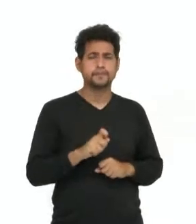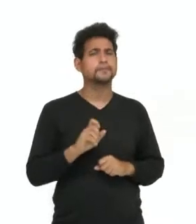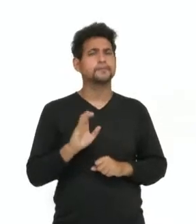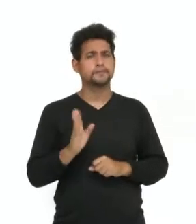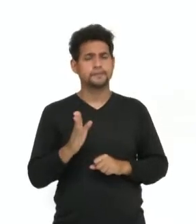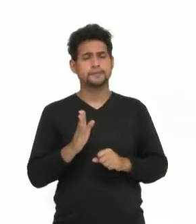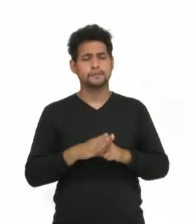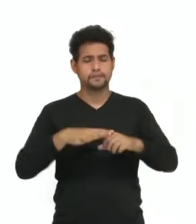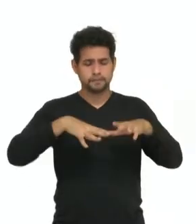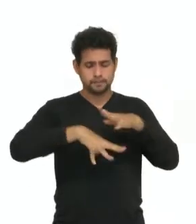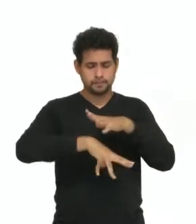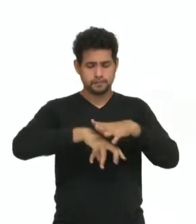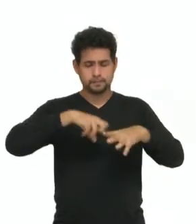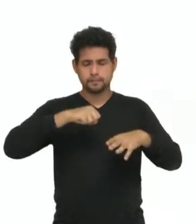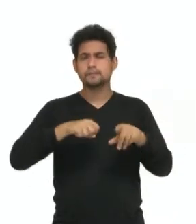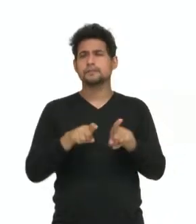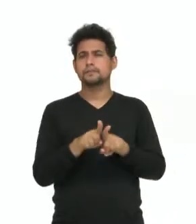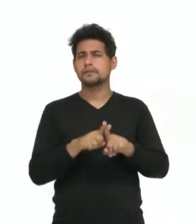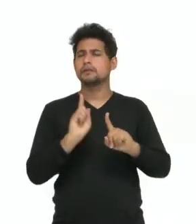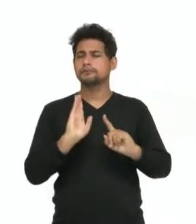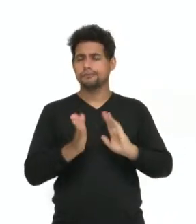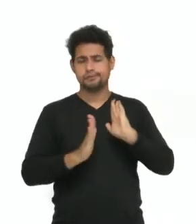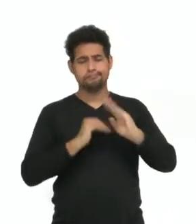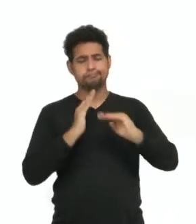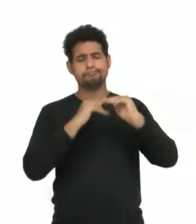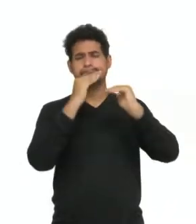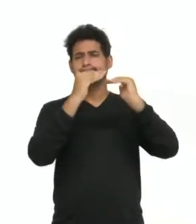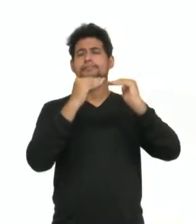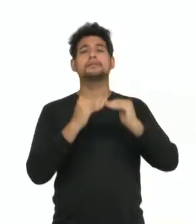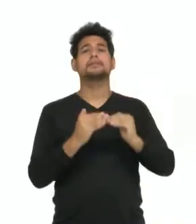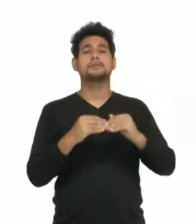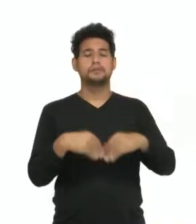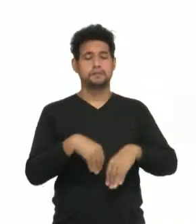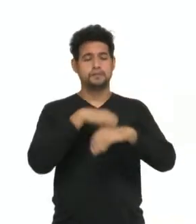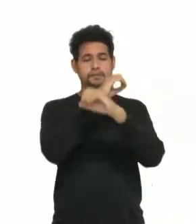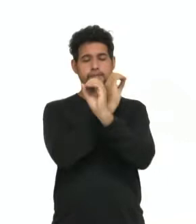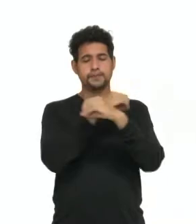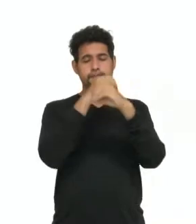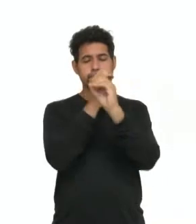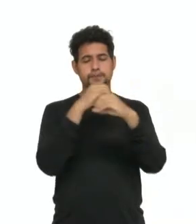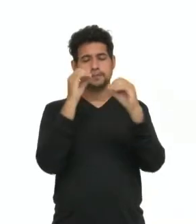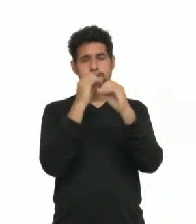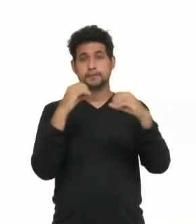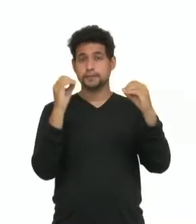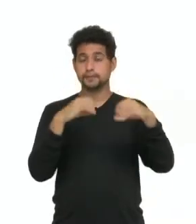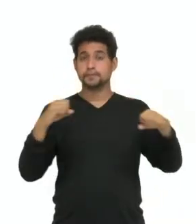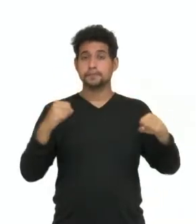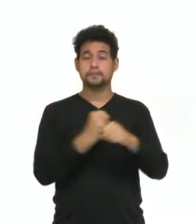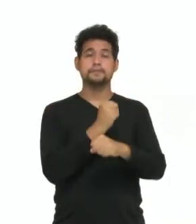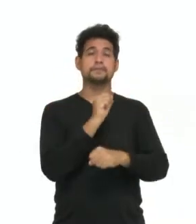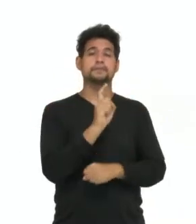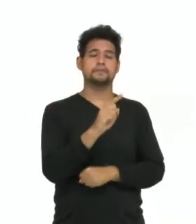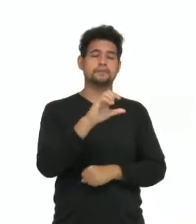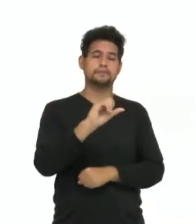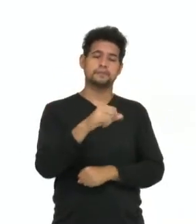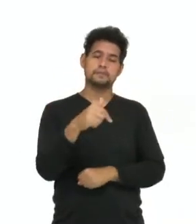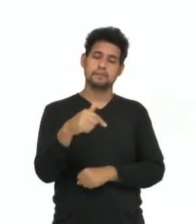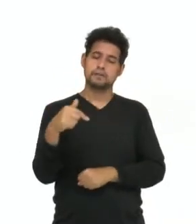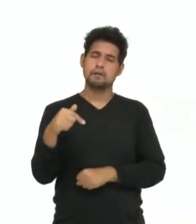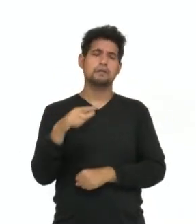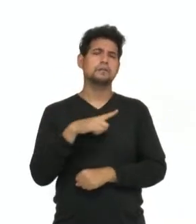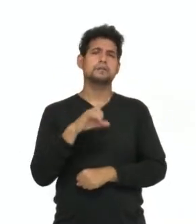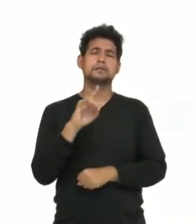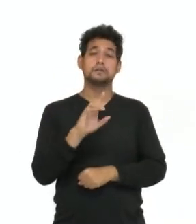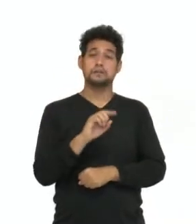plataformas de extração de petróleo elas foram avançando rumo ao oceano, aonde em 1977 nós tínhamos